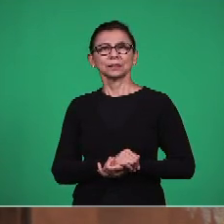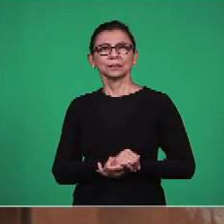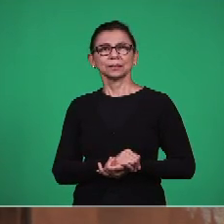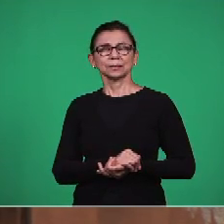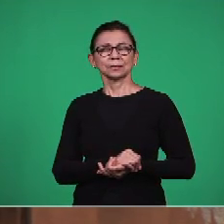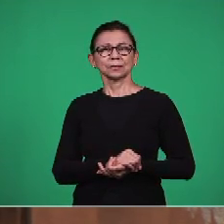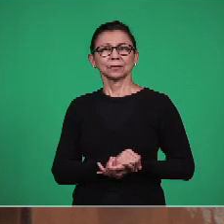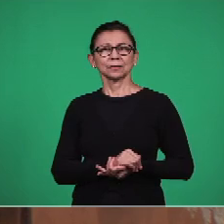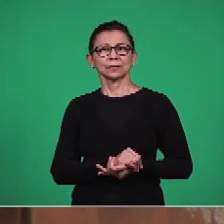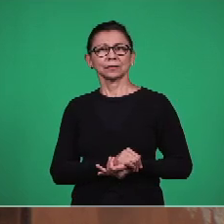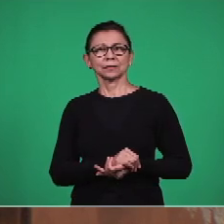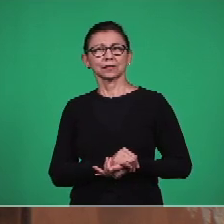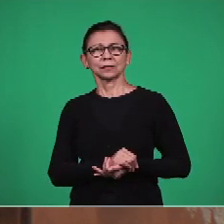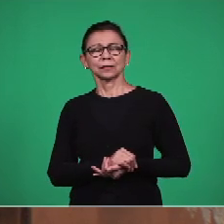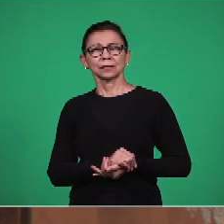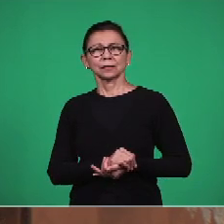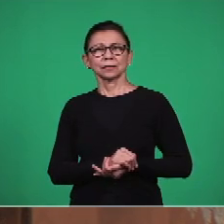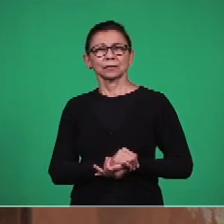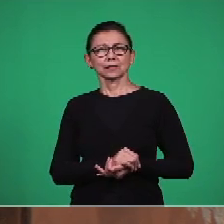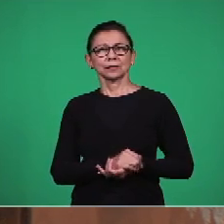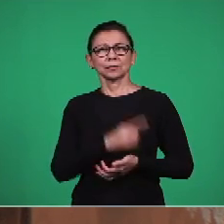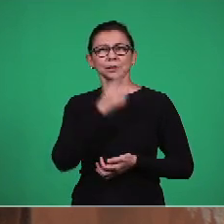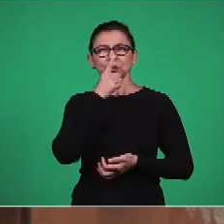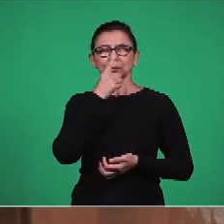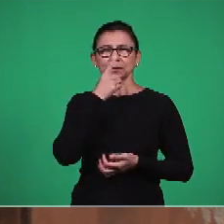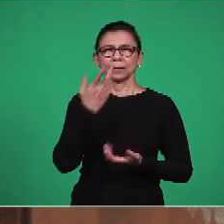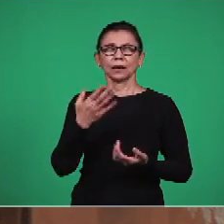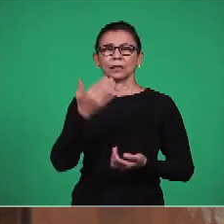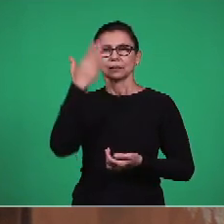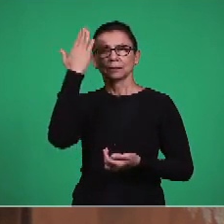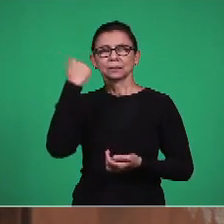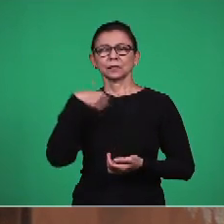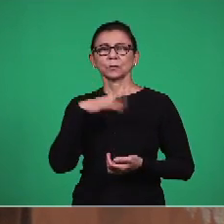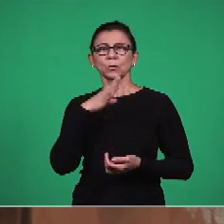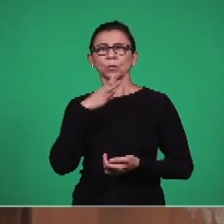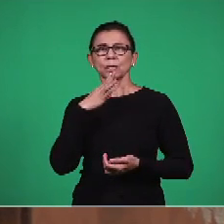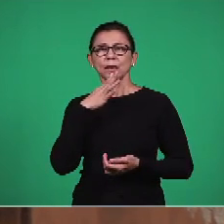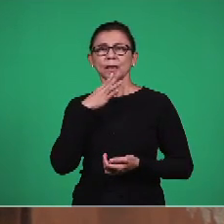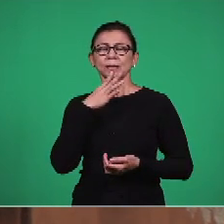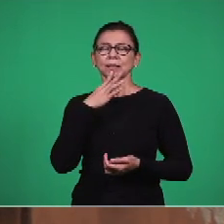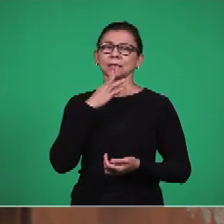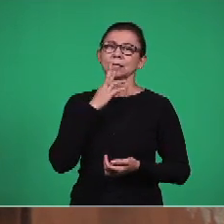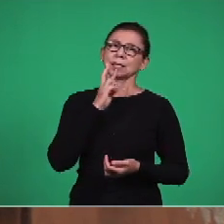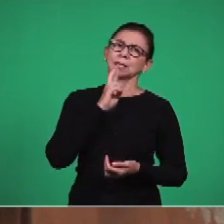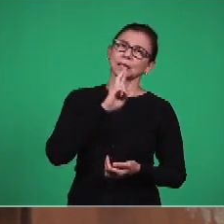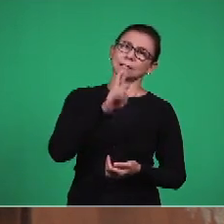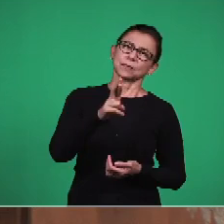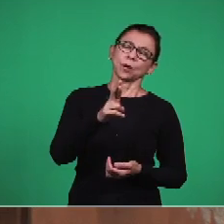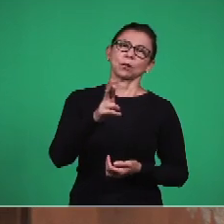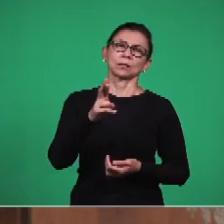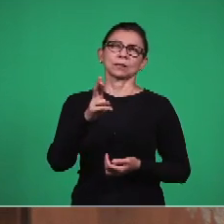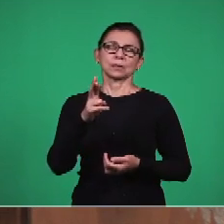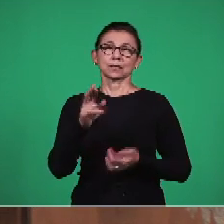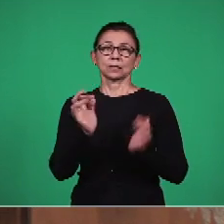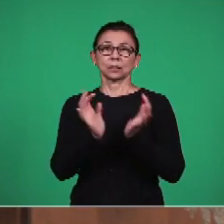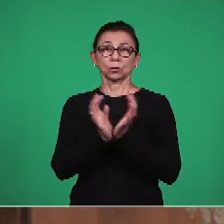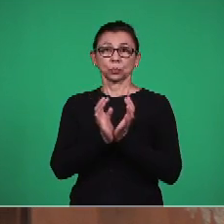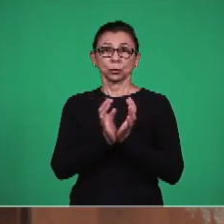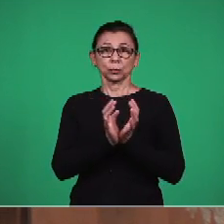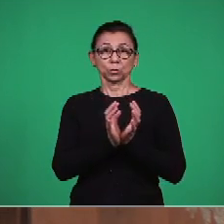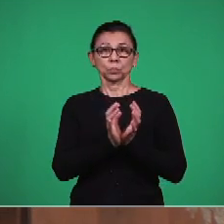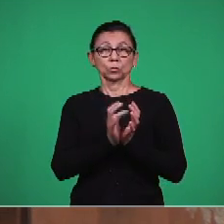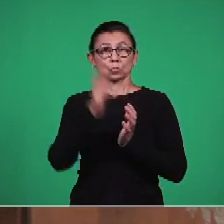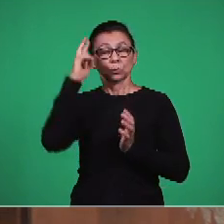relação a perguntas, a respostas e têm revelações. Esse grupo, Deus tem dado revelações a esse grupo,